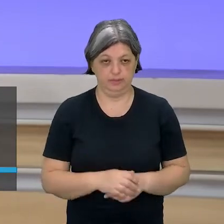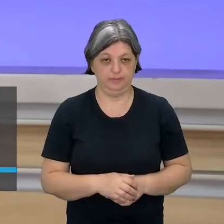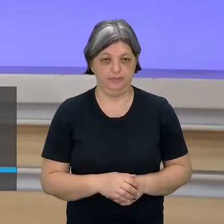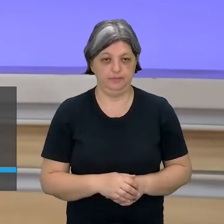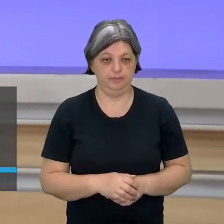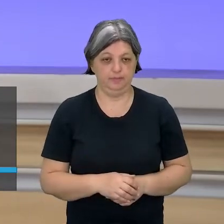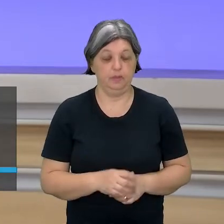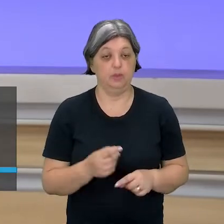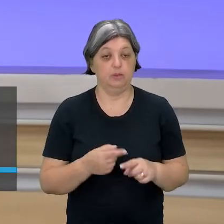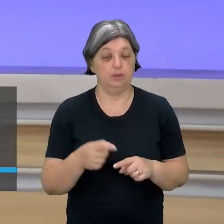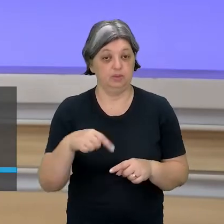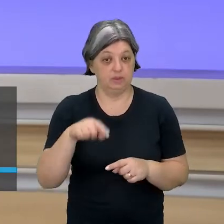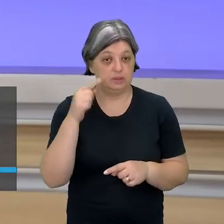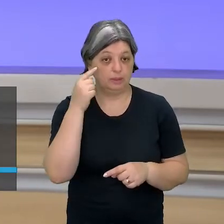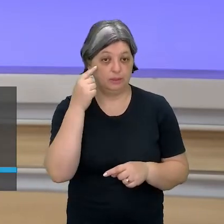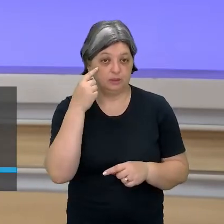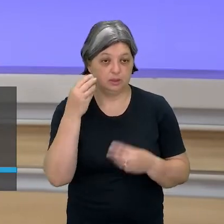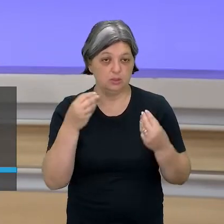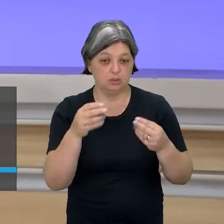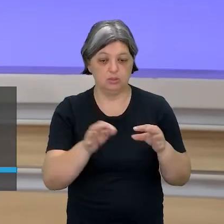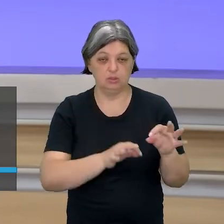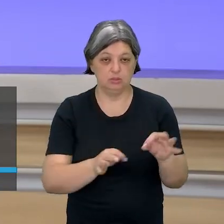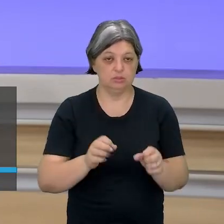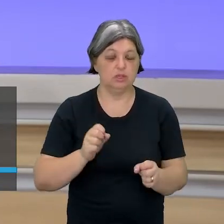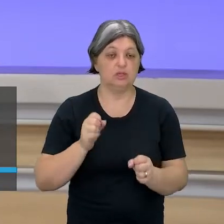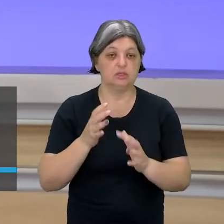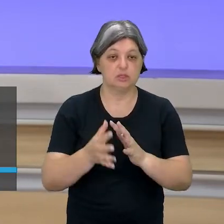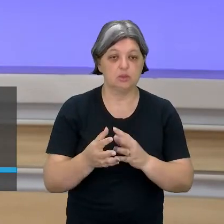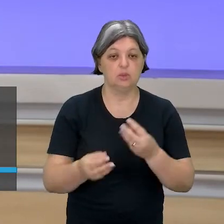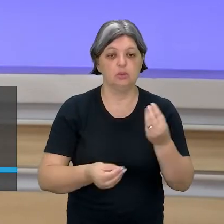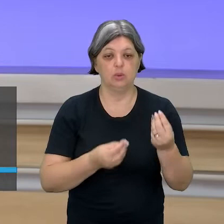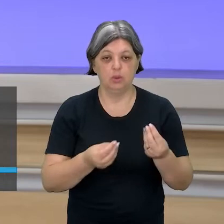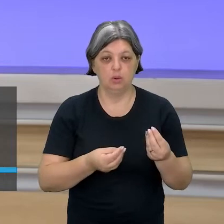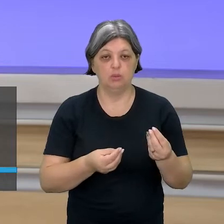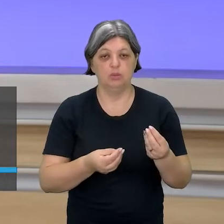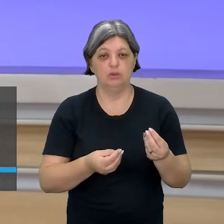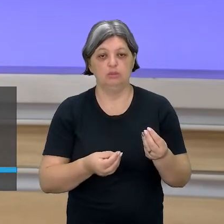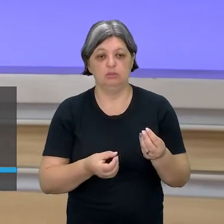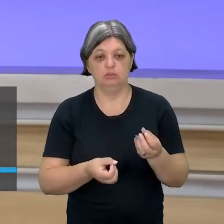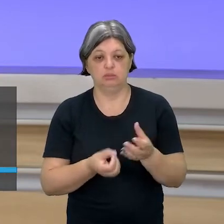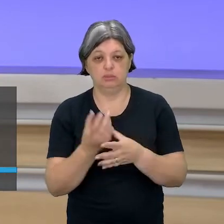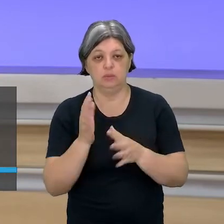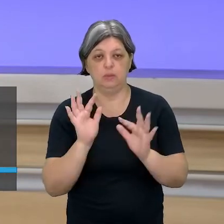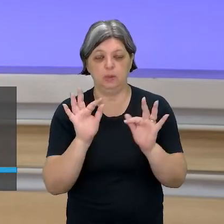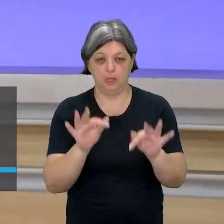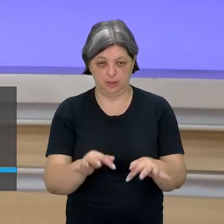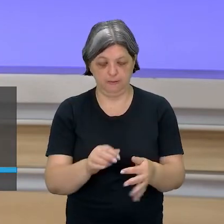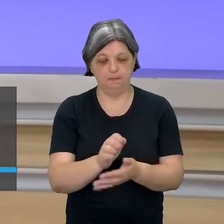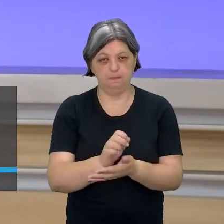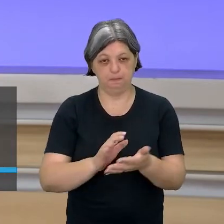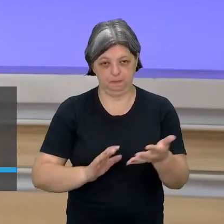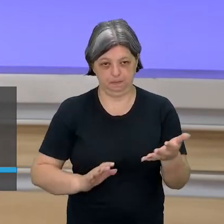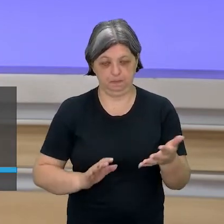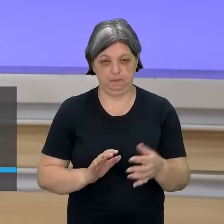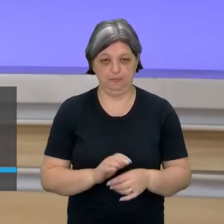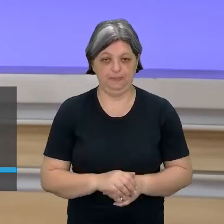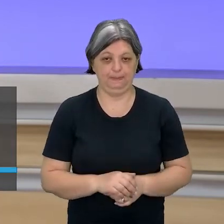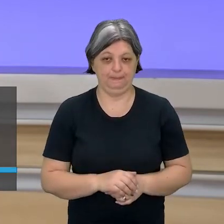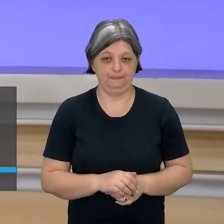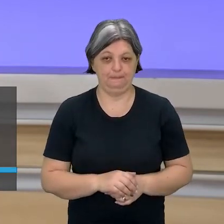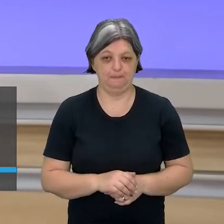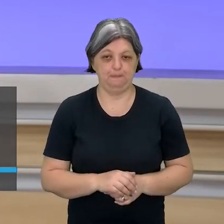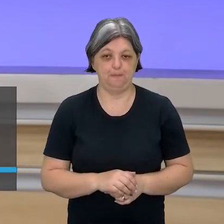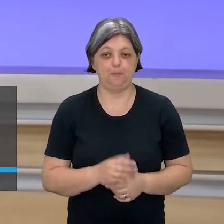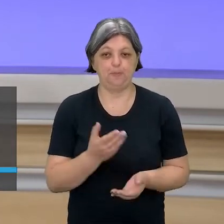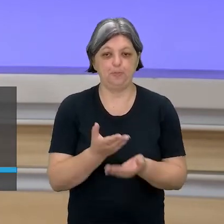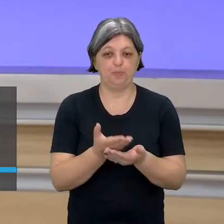estão pensando também num plano de ação para elaborar aí no final, né, da nossa atividade. Então,